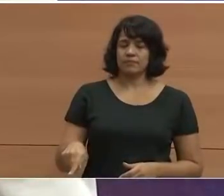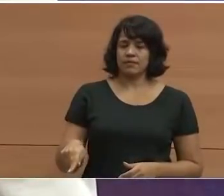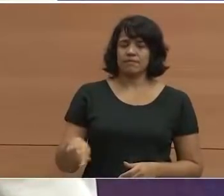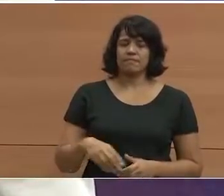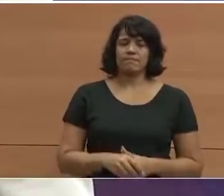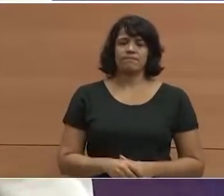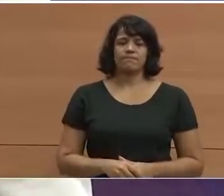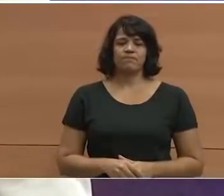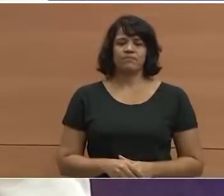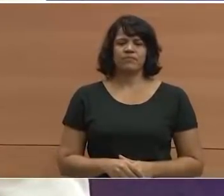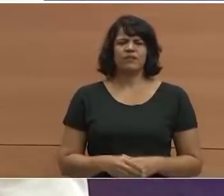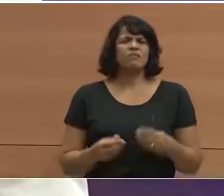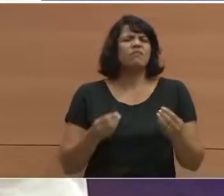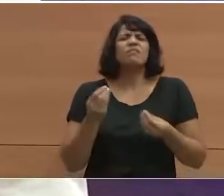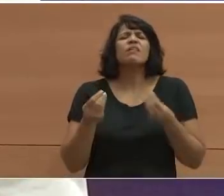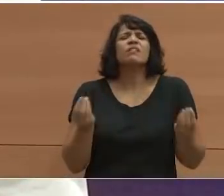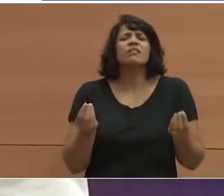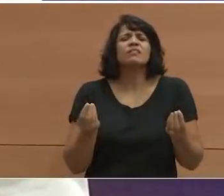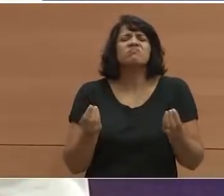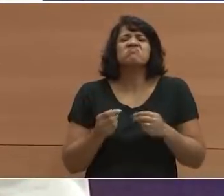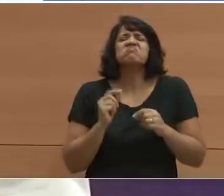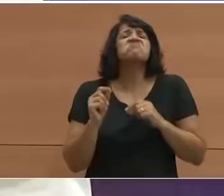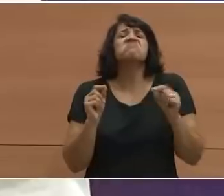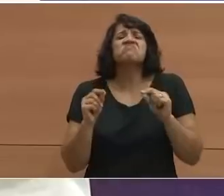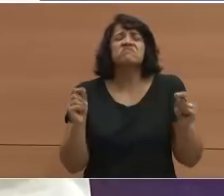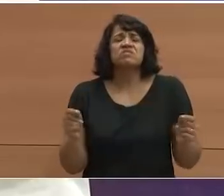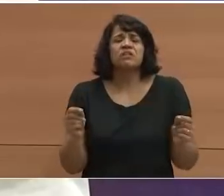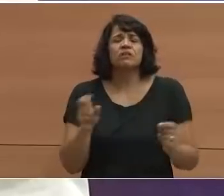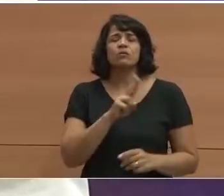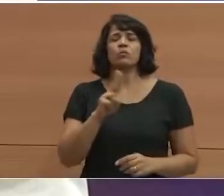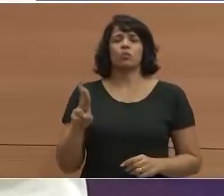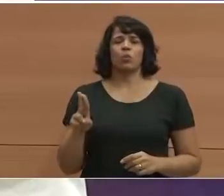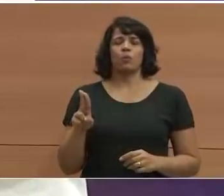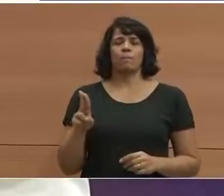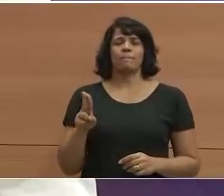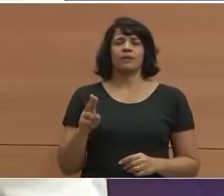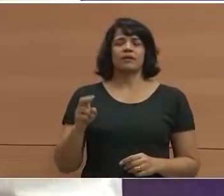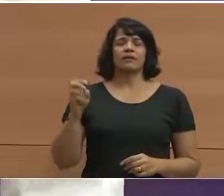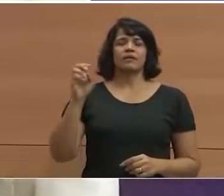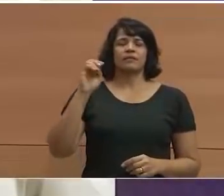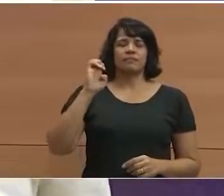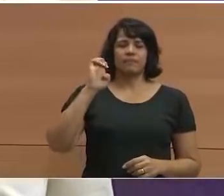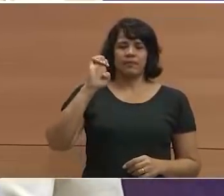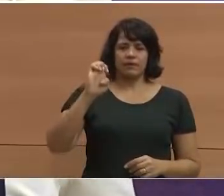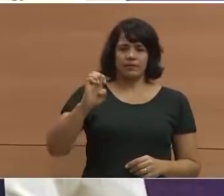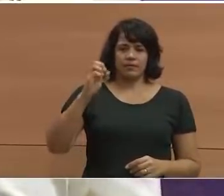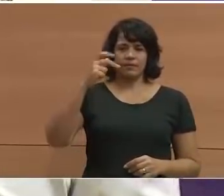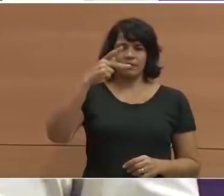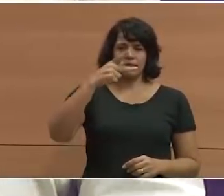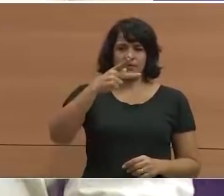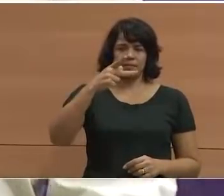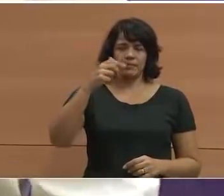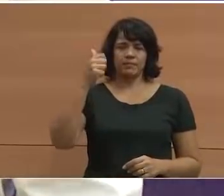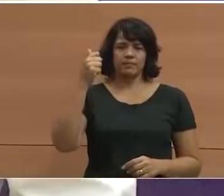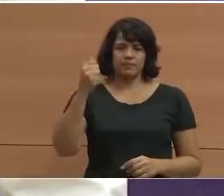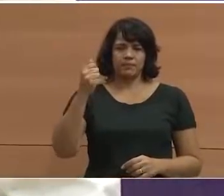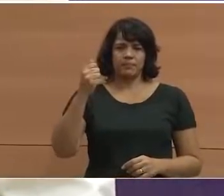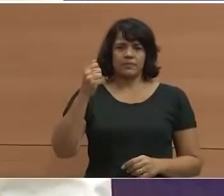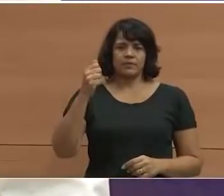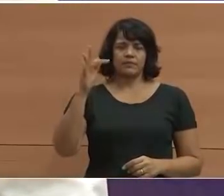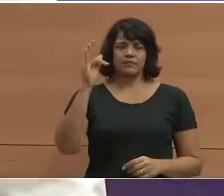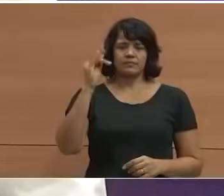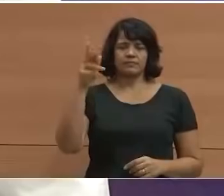Essa pessoa é Epáfras. Epáfras. Na carta aos